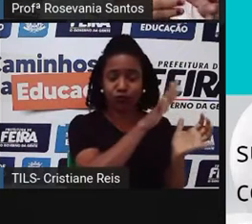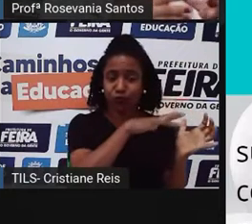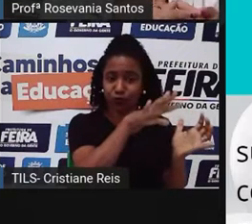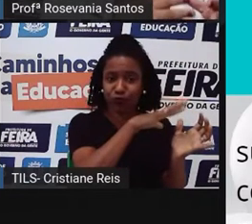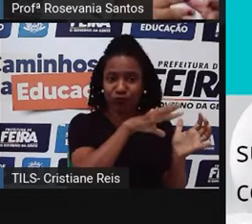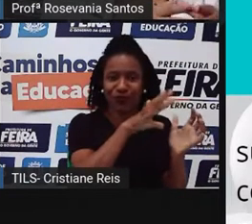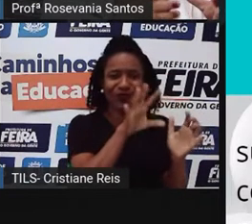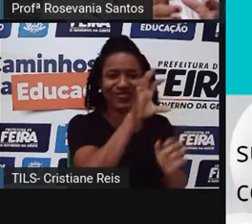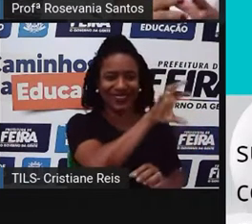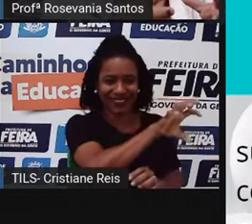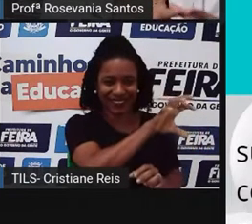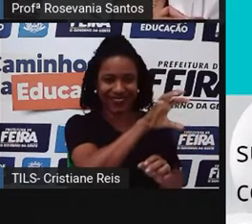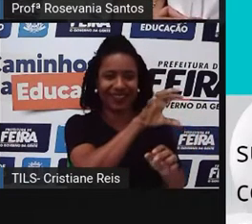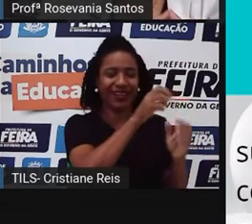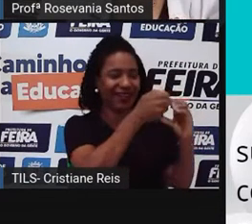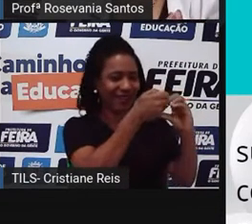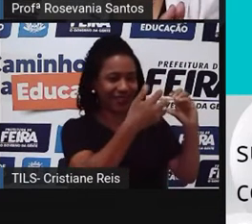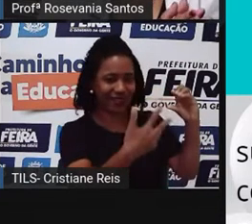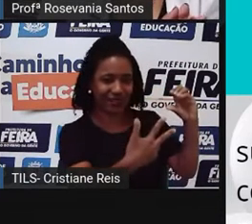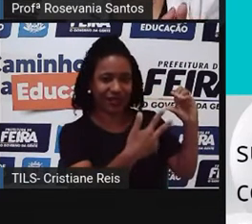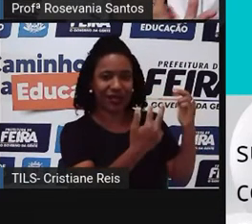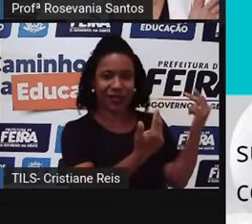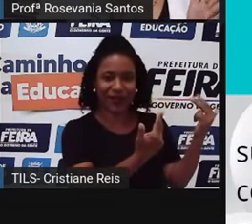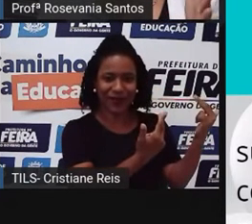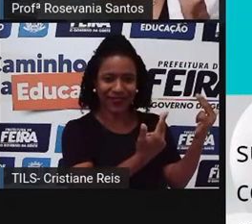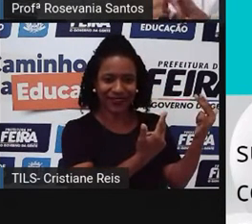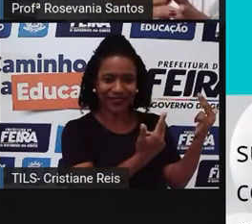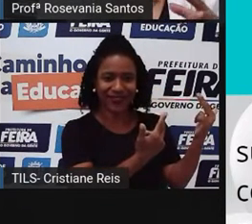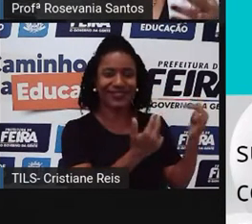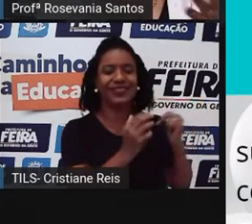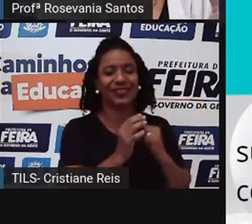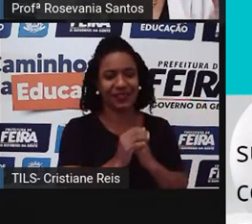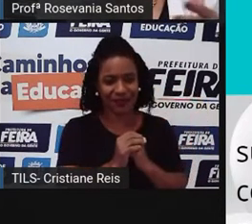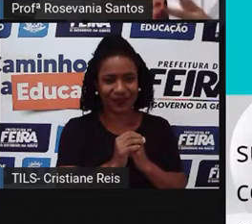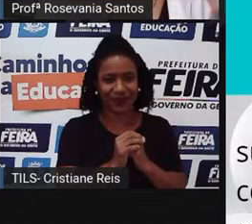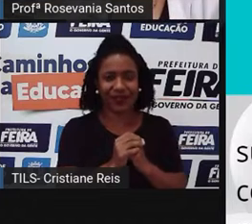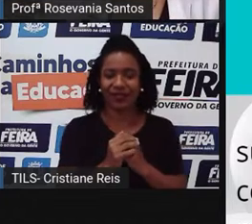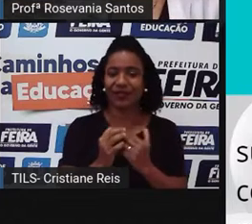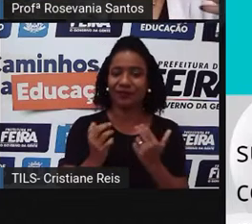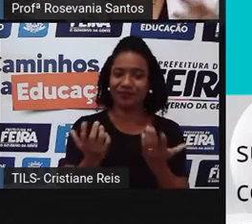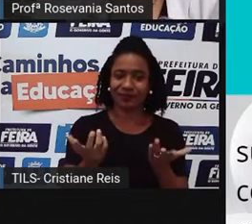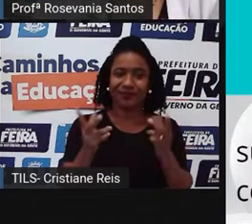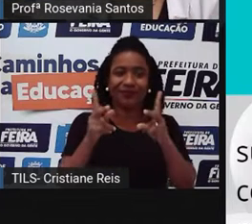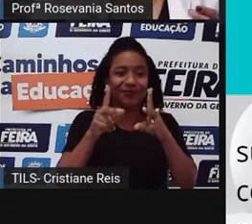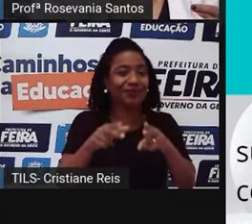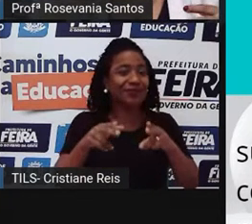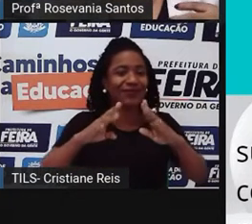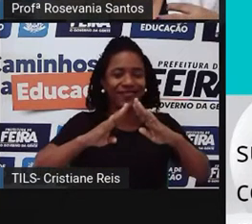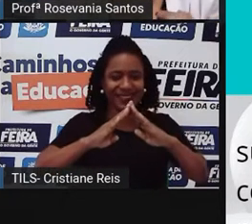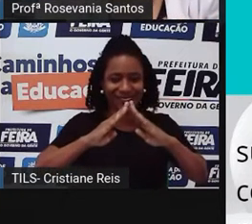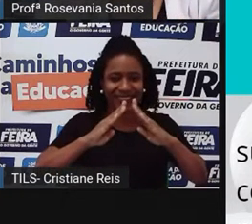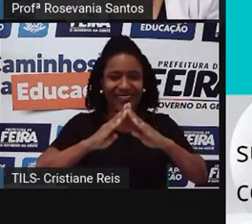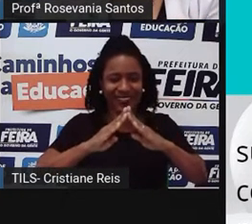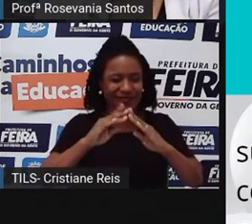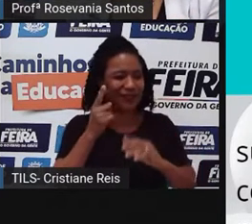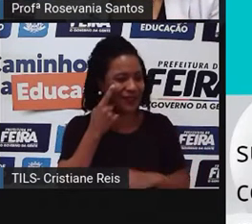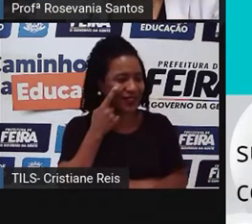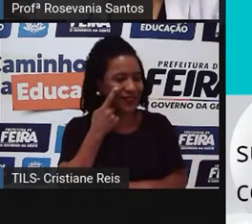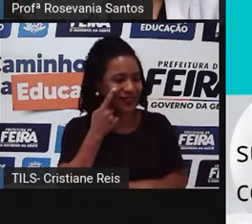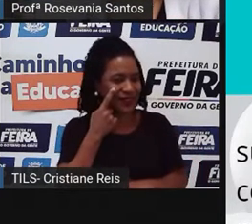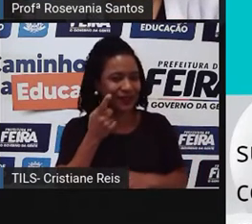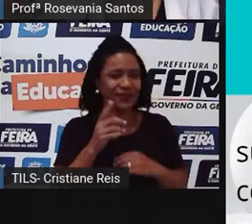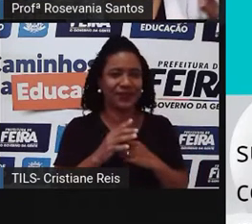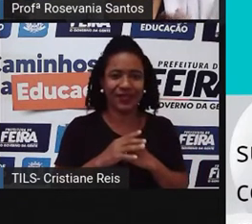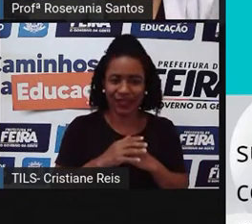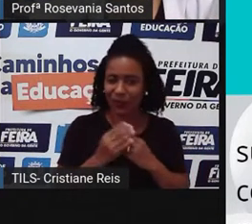com determinados tipos de características, né? É tipo como a gente faz mesmo na nossa casa. É, bora entender o processo